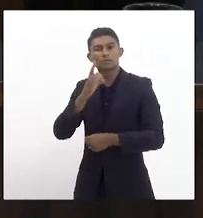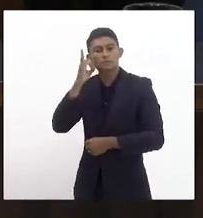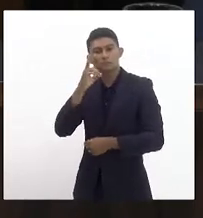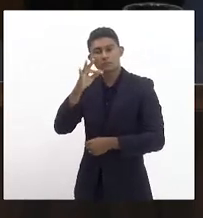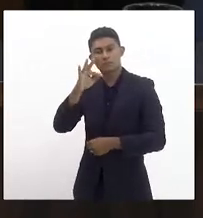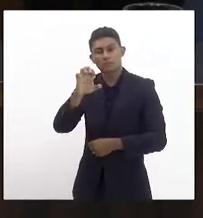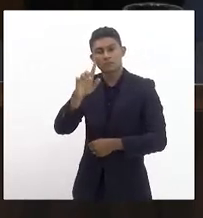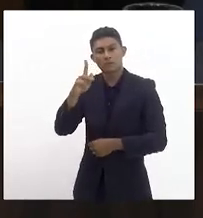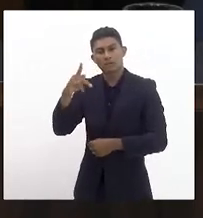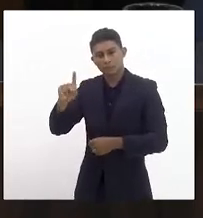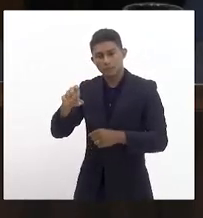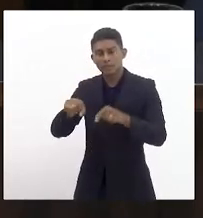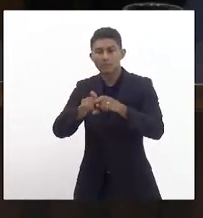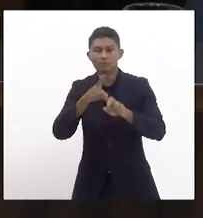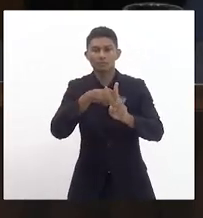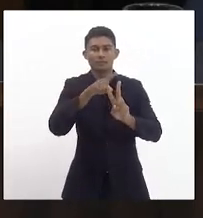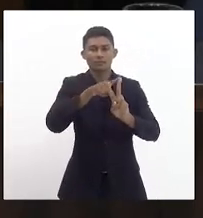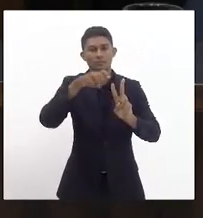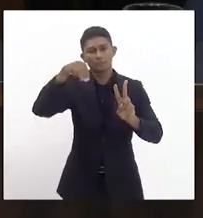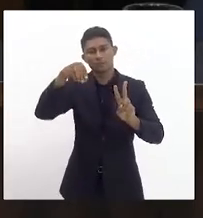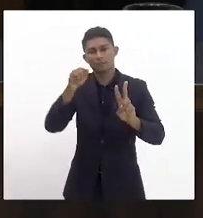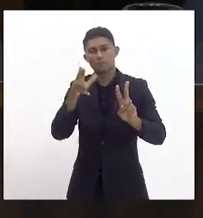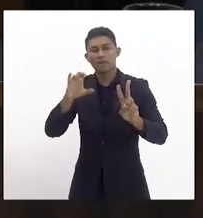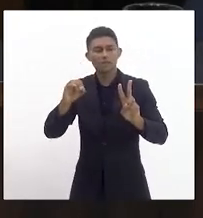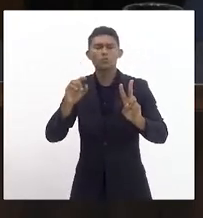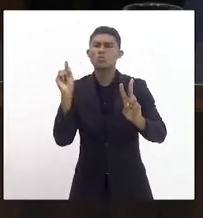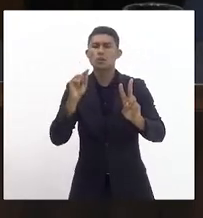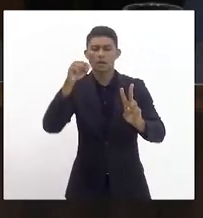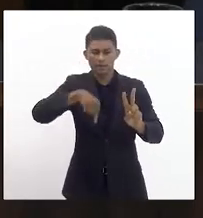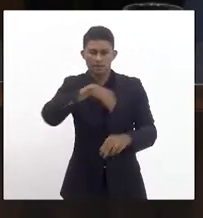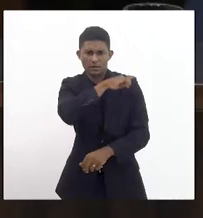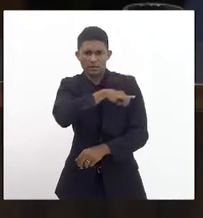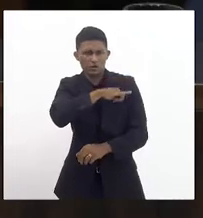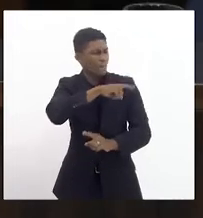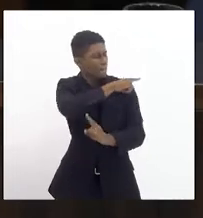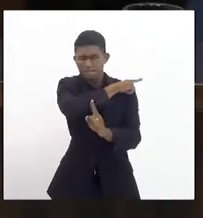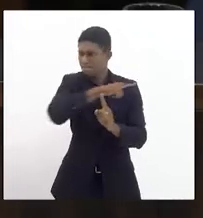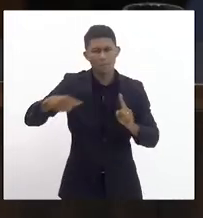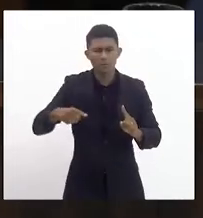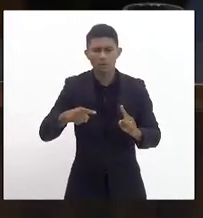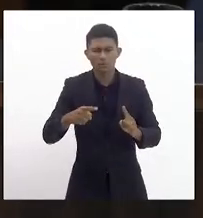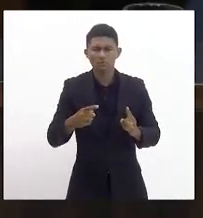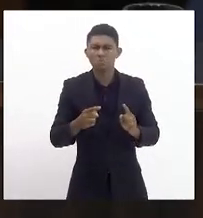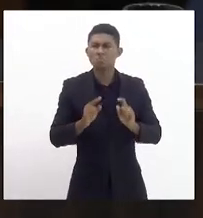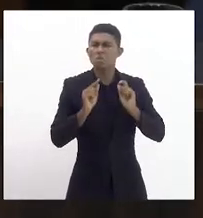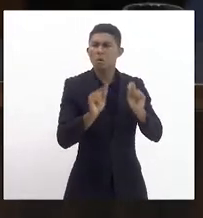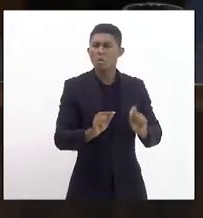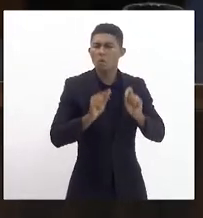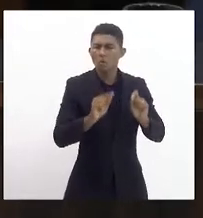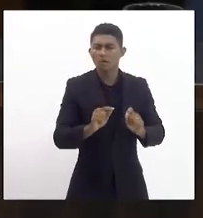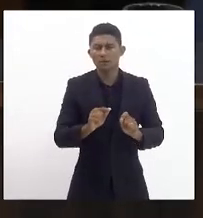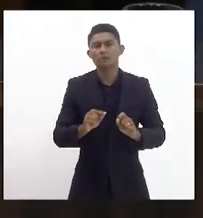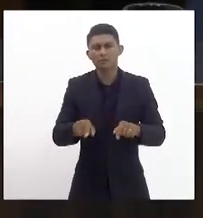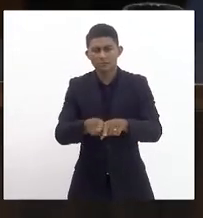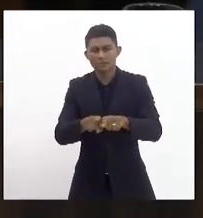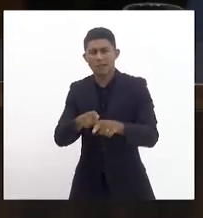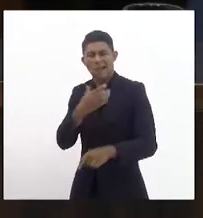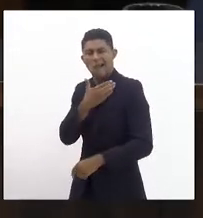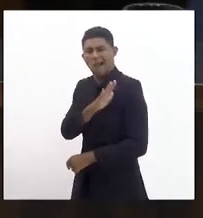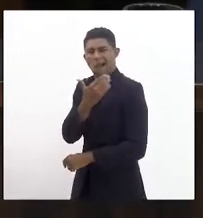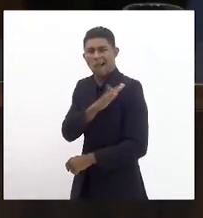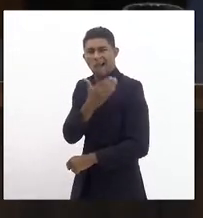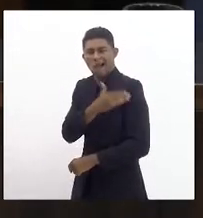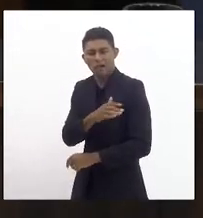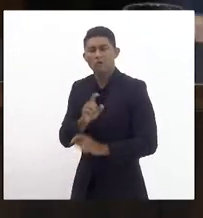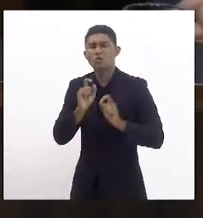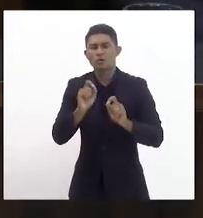Márcio Gualberto, que proíbe em todo o território do Estado do Rio de Janeiro tratamento diferenciado a constrangedor ou discriminatório de qualquer espécie, a qualquer